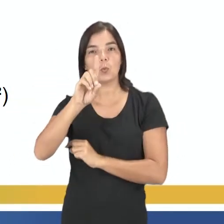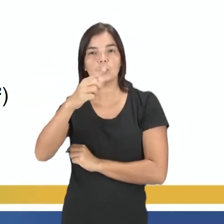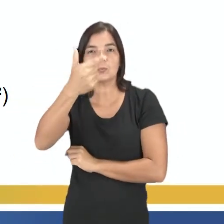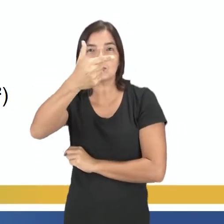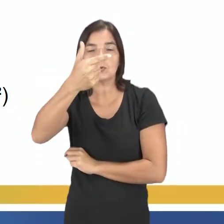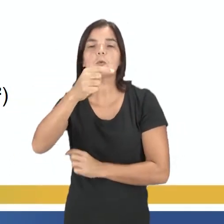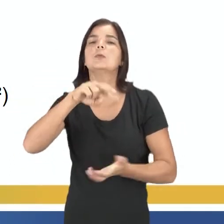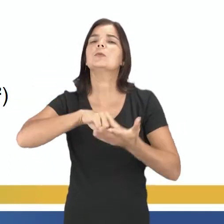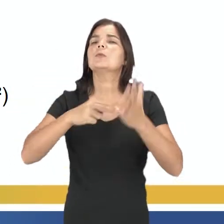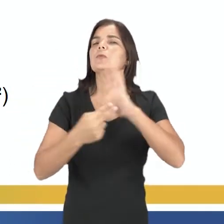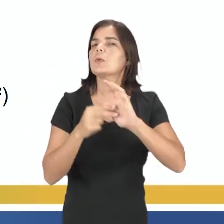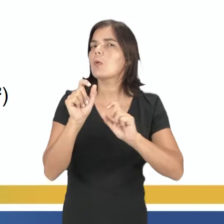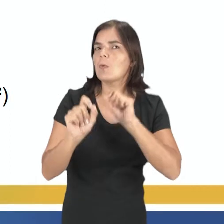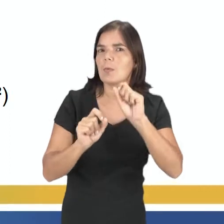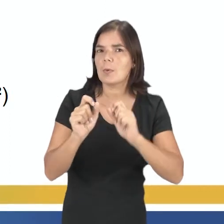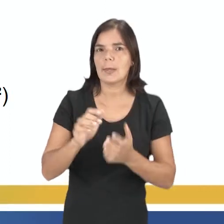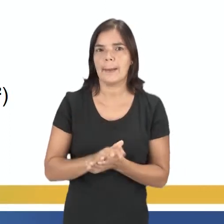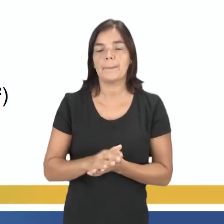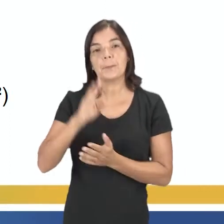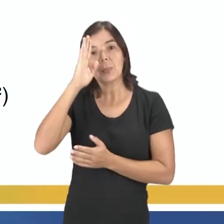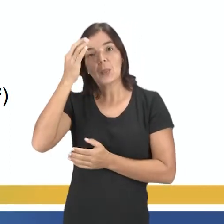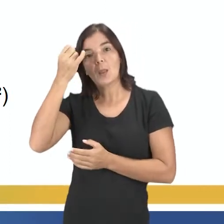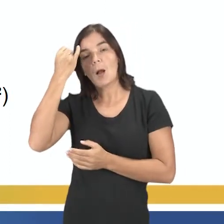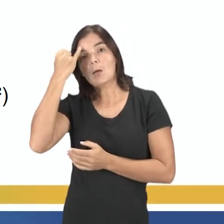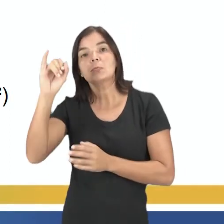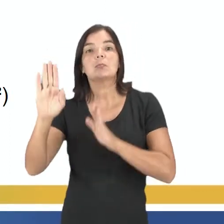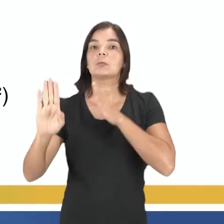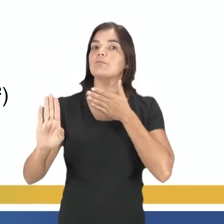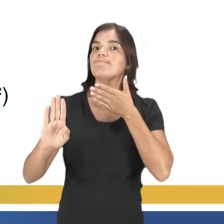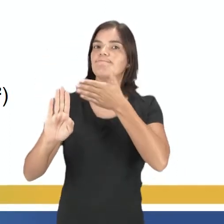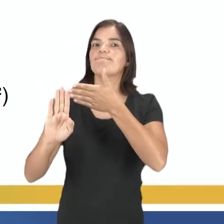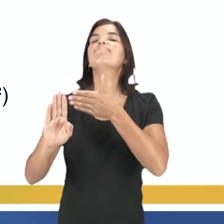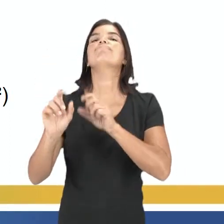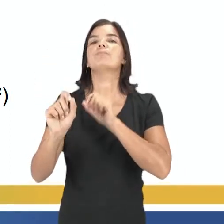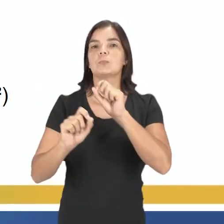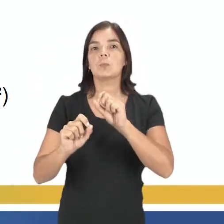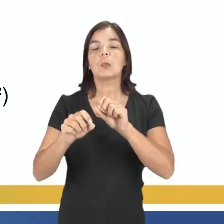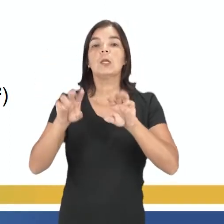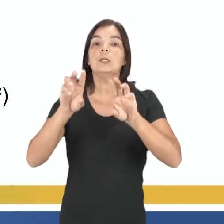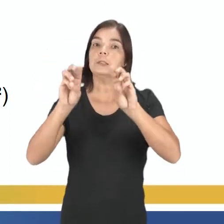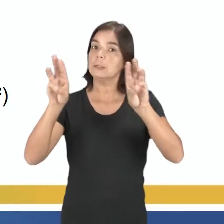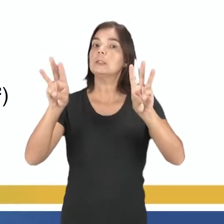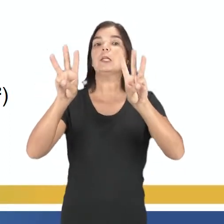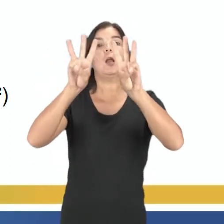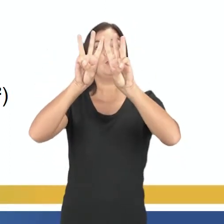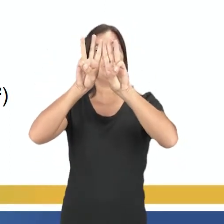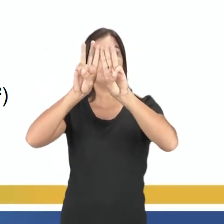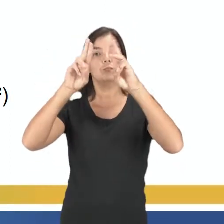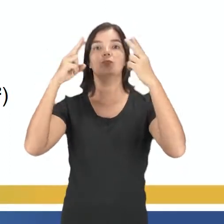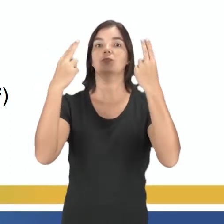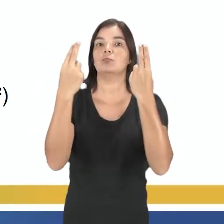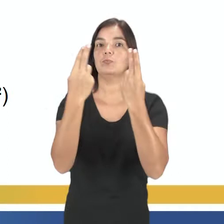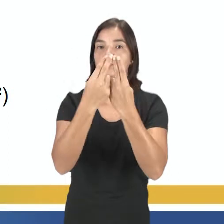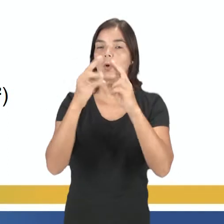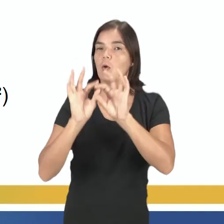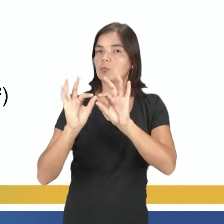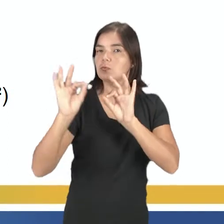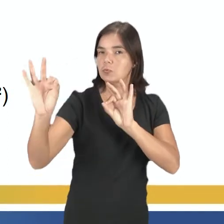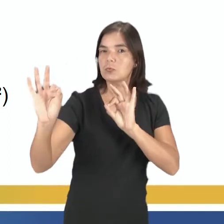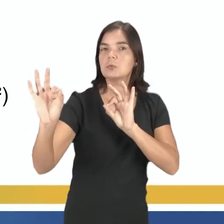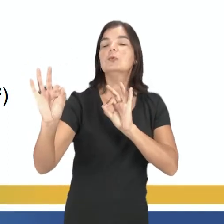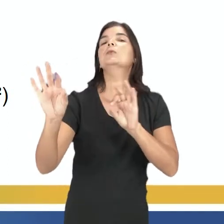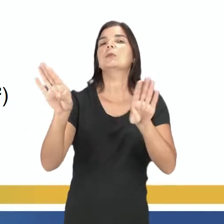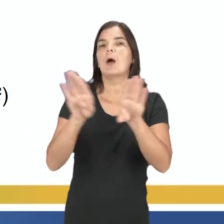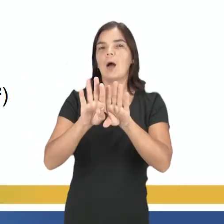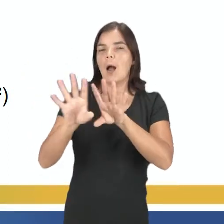dessas representações? A ideia principal é que se você tem uma massa e ela está a determinada distância de uma outra,